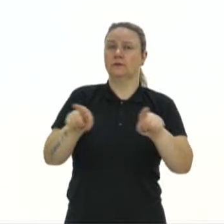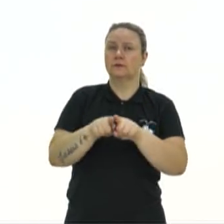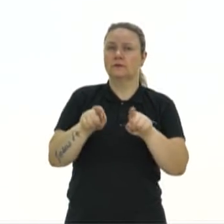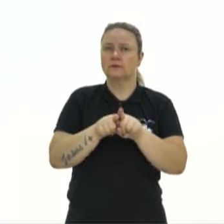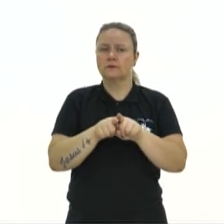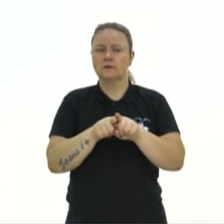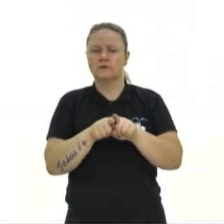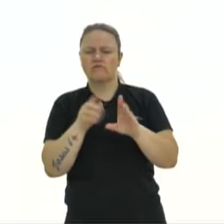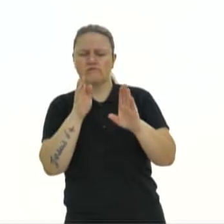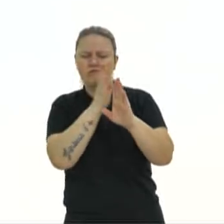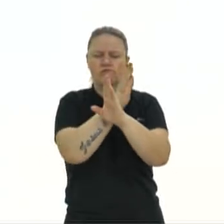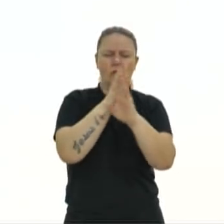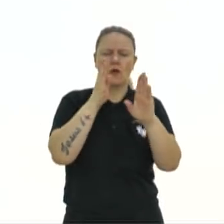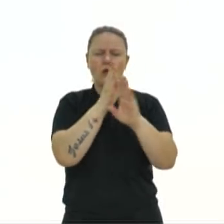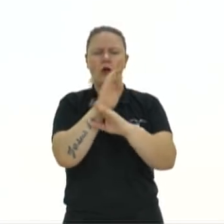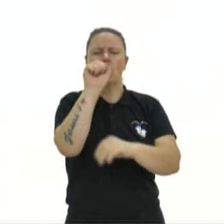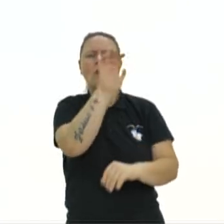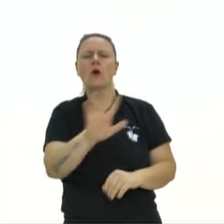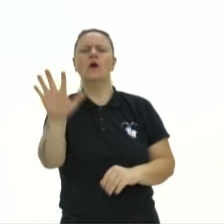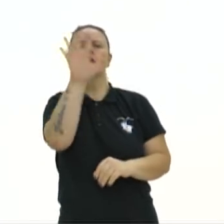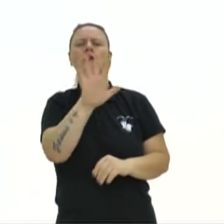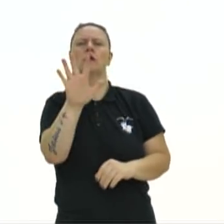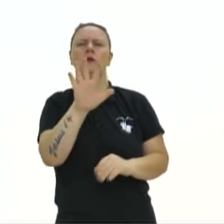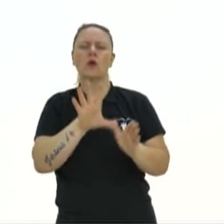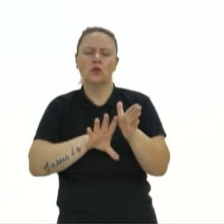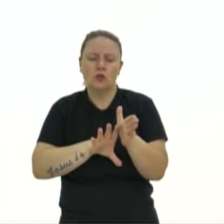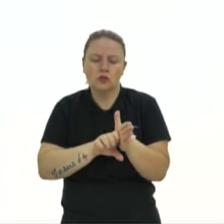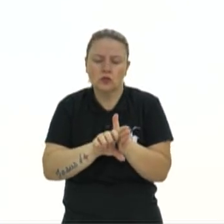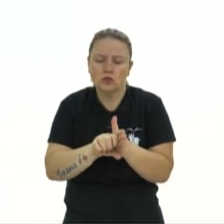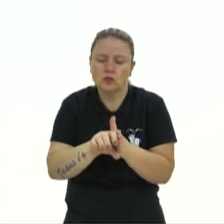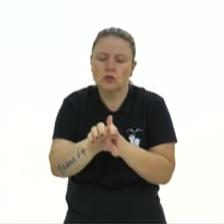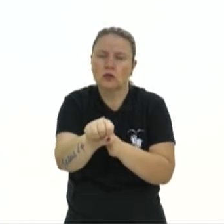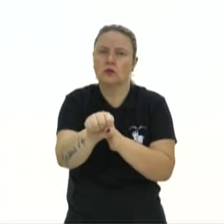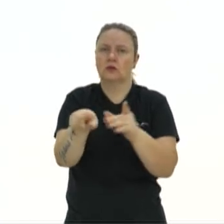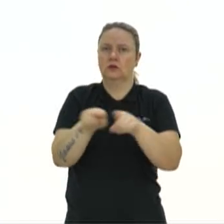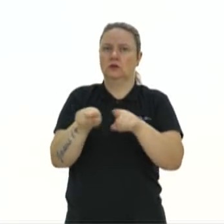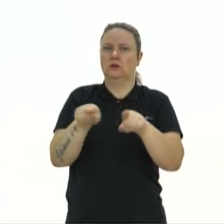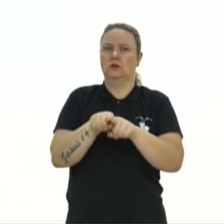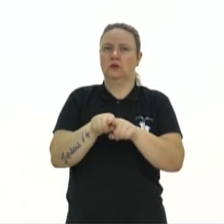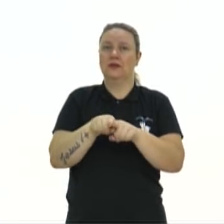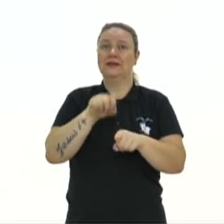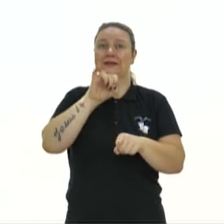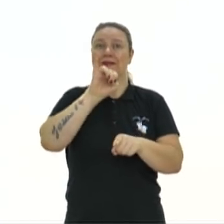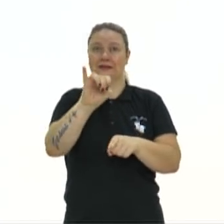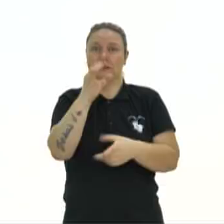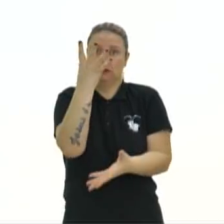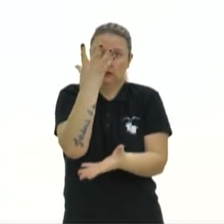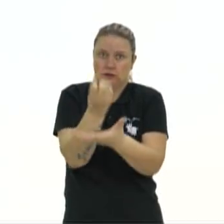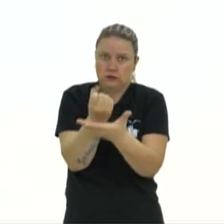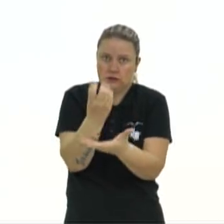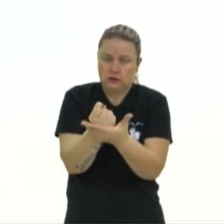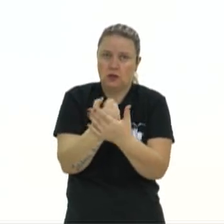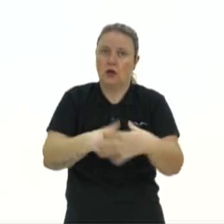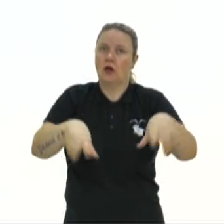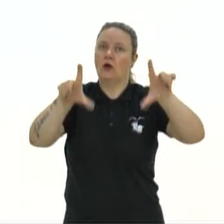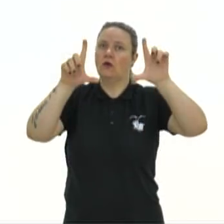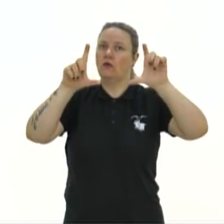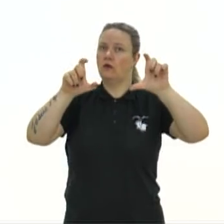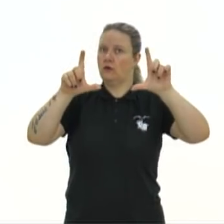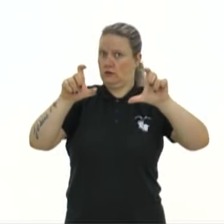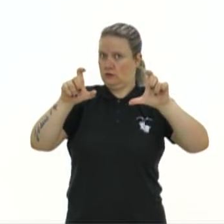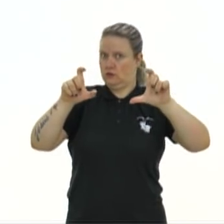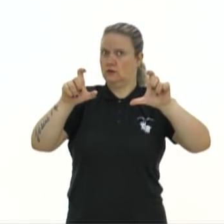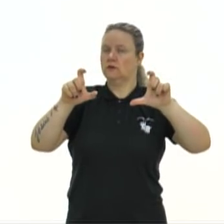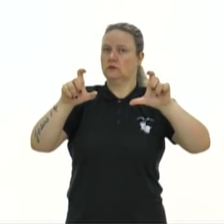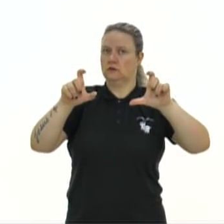Investigue a imagem em um buscador. Se recebeu uma foto, salve-a em seu computador e carregue em